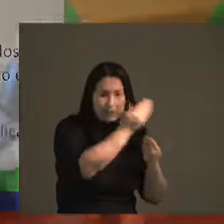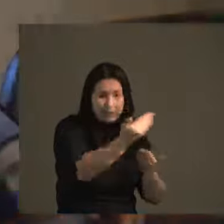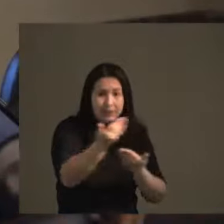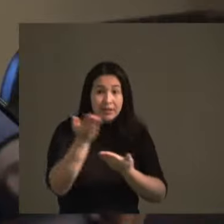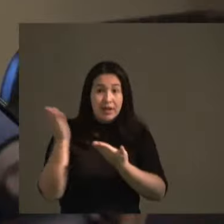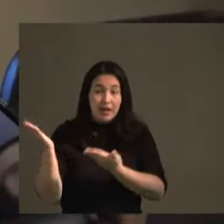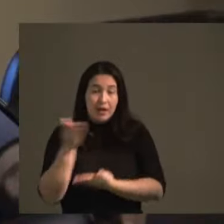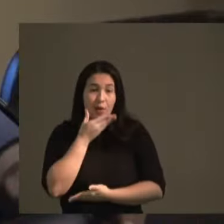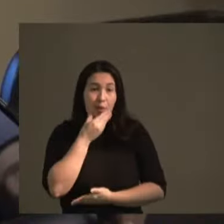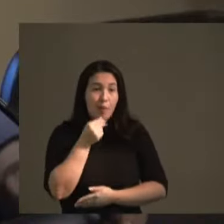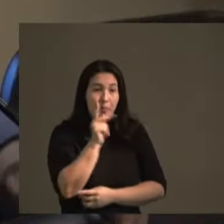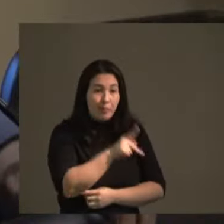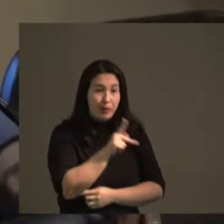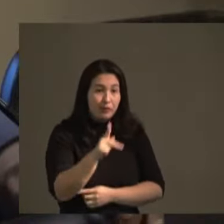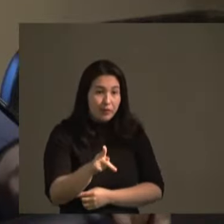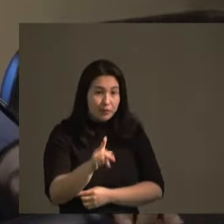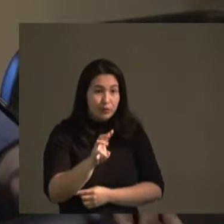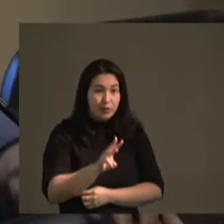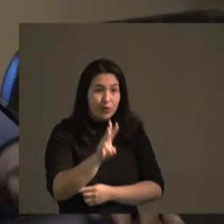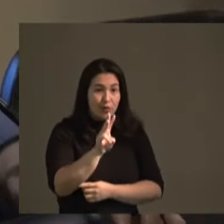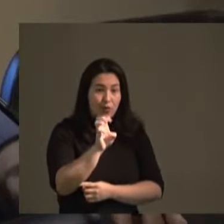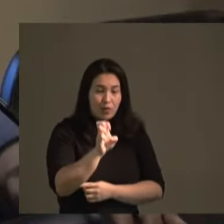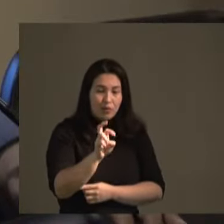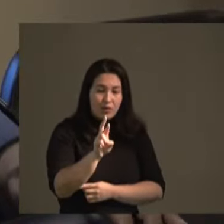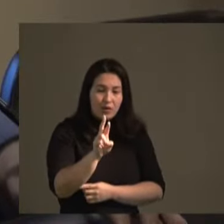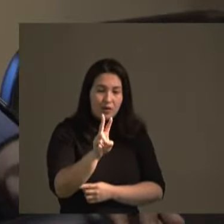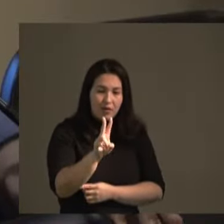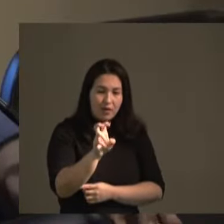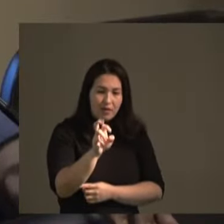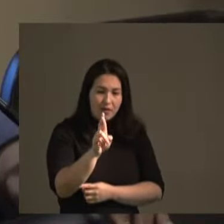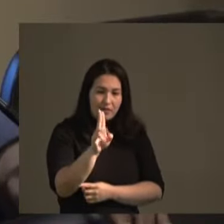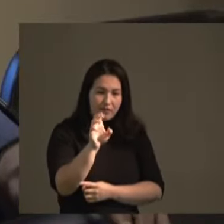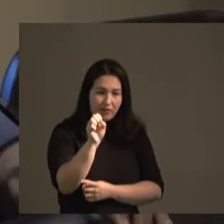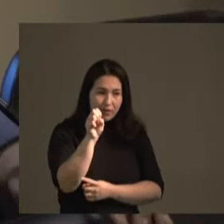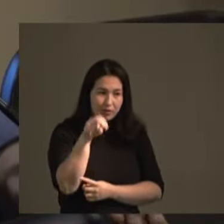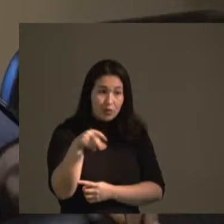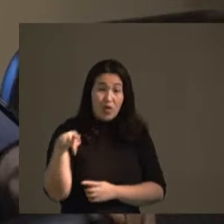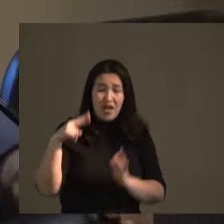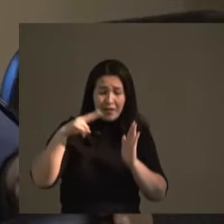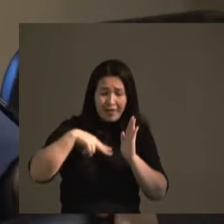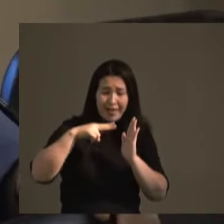professor Ederson, que fez aqui o trabalho de ledor de tela, tá certo?